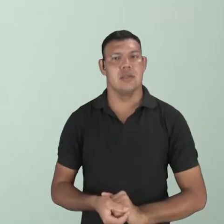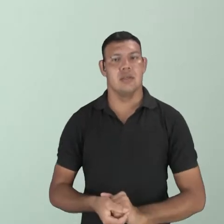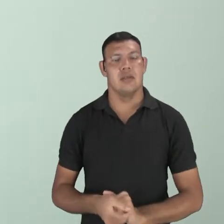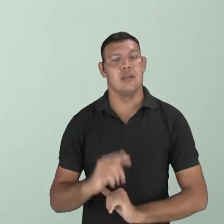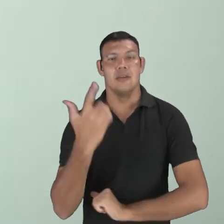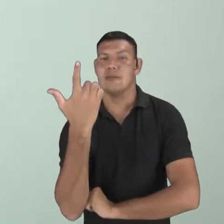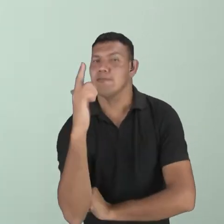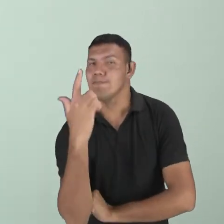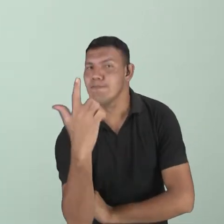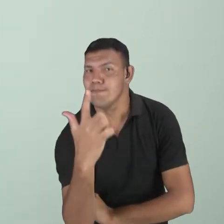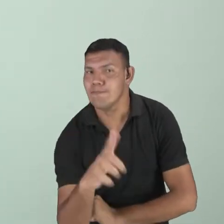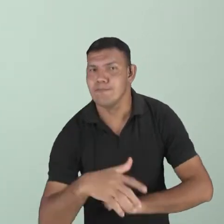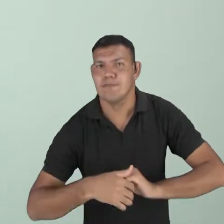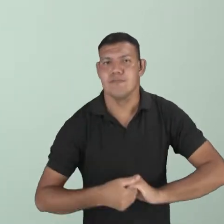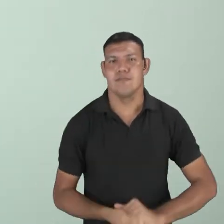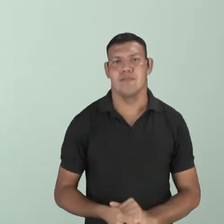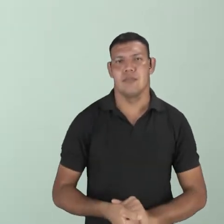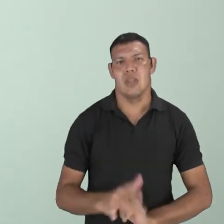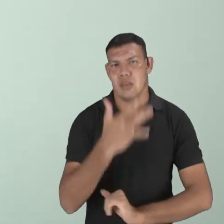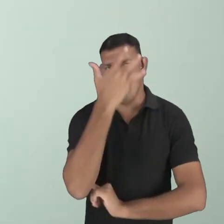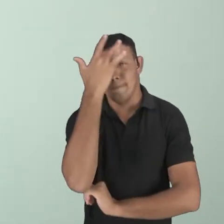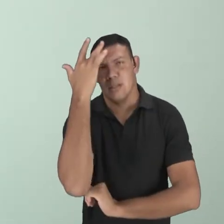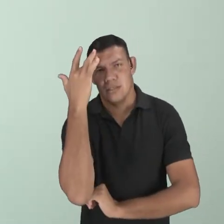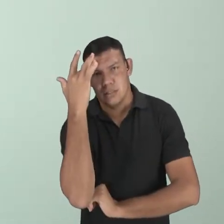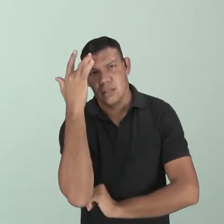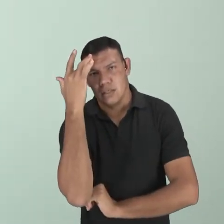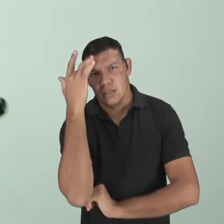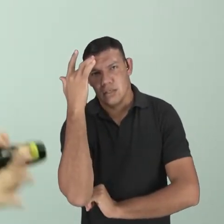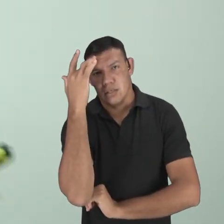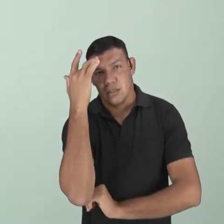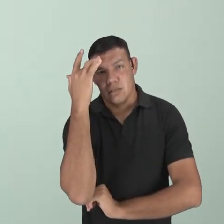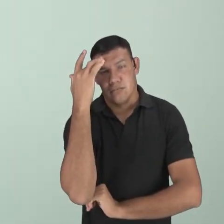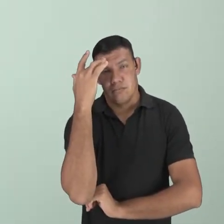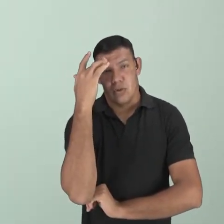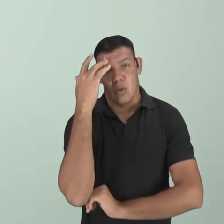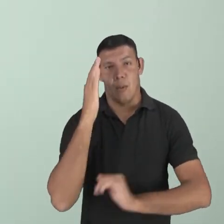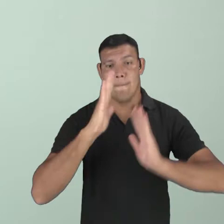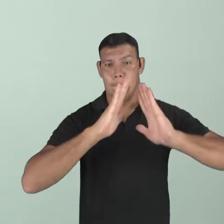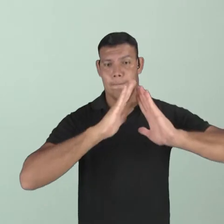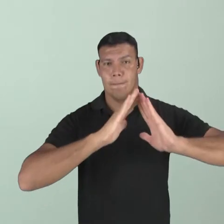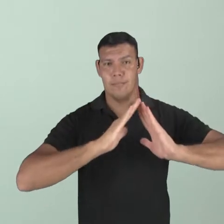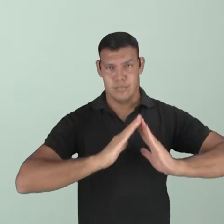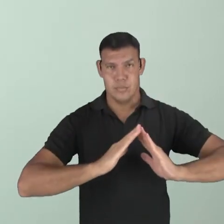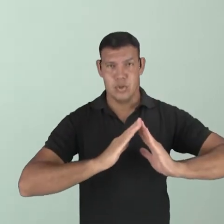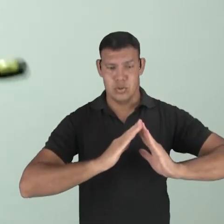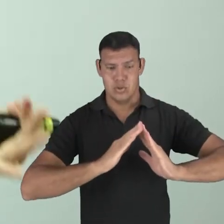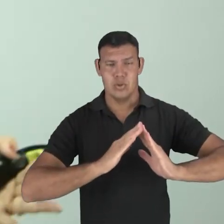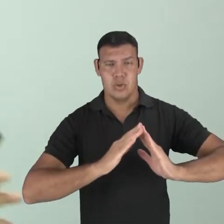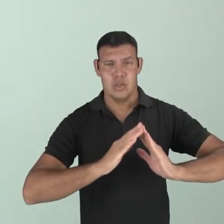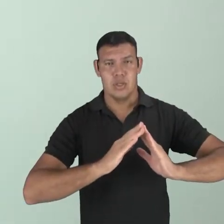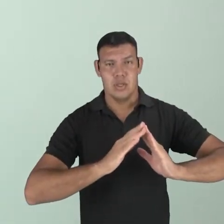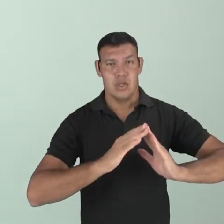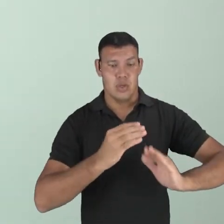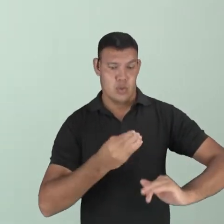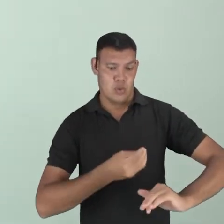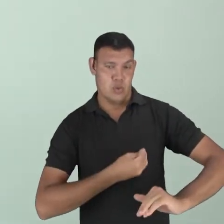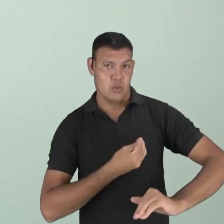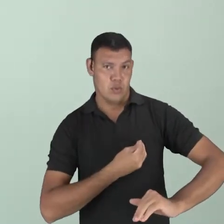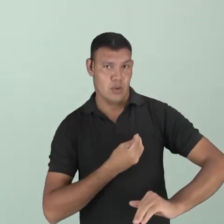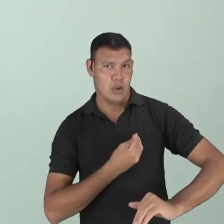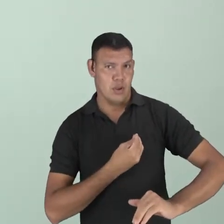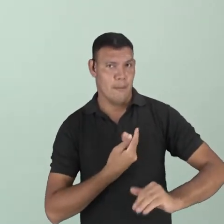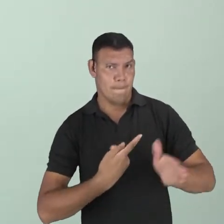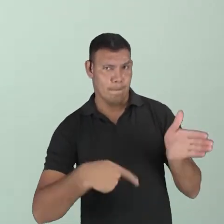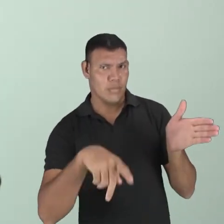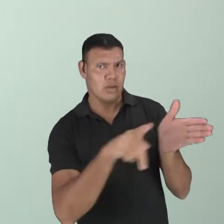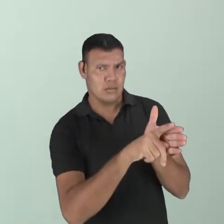temos, por exemplo, nós temos pessoas que vivem diretamente da pesca. Se vai ter uma poluição da água, por